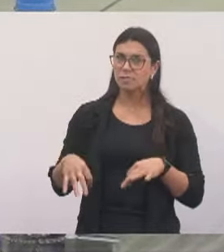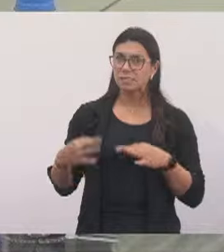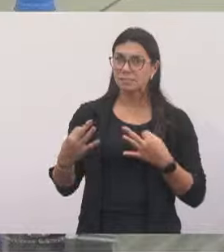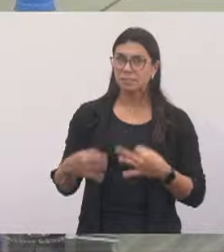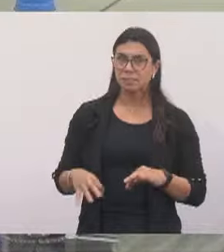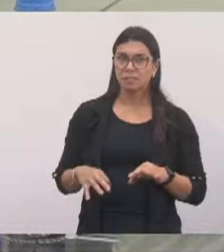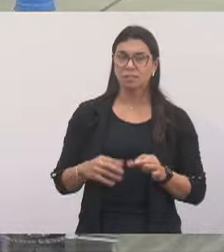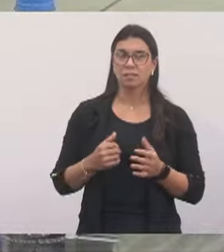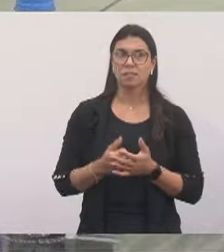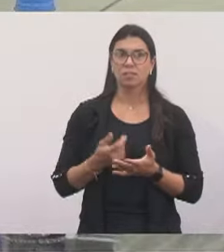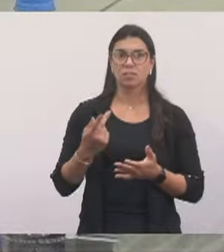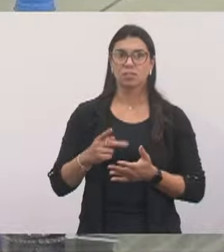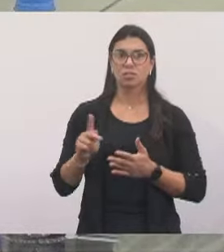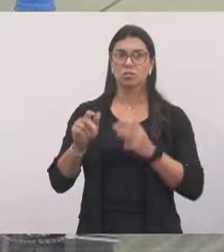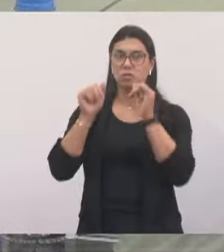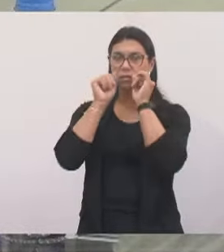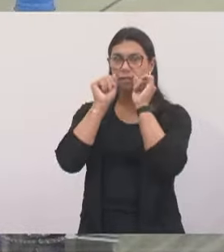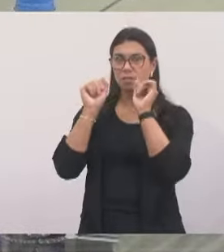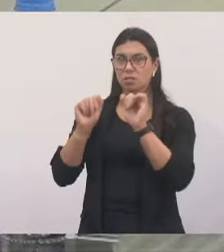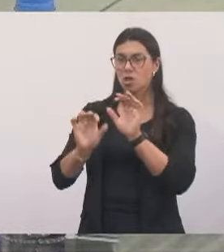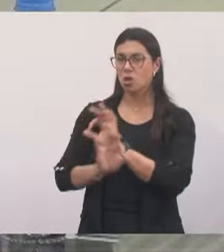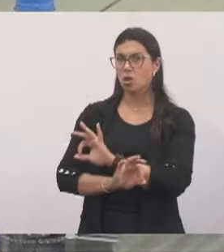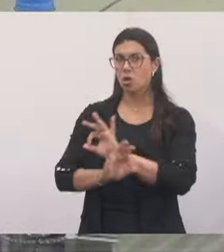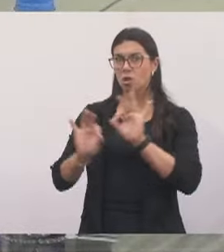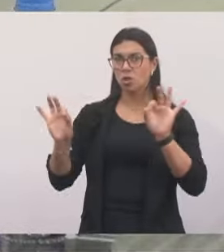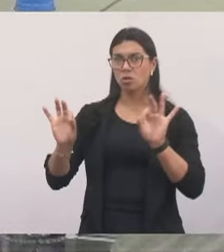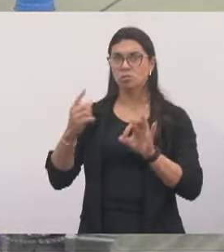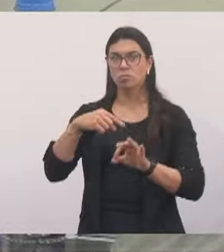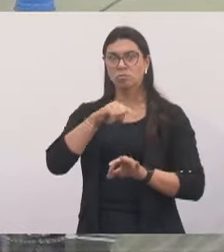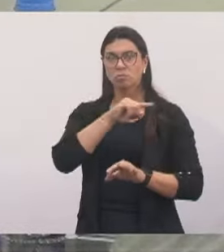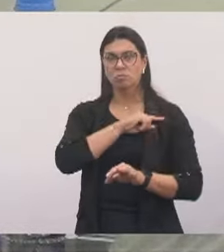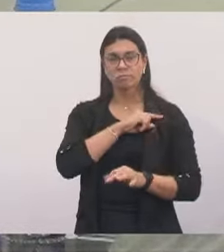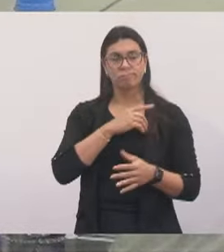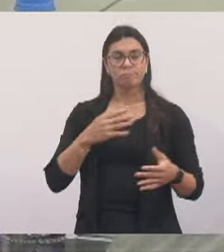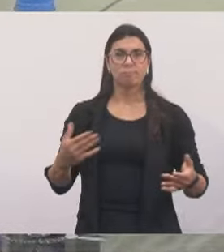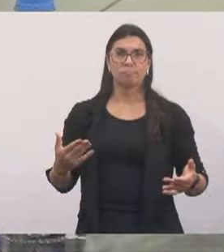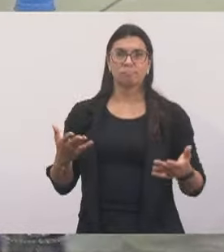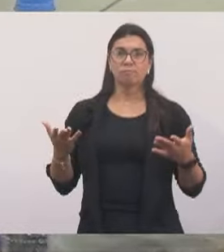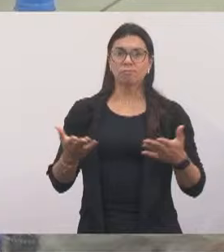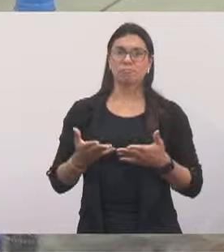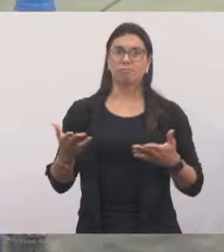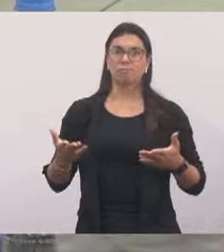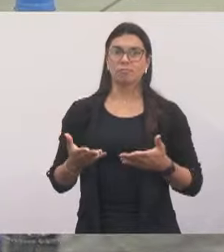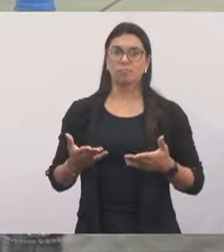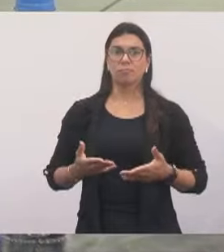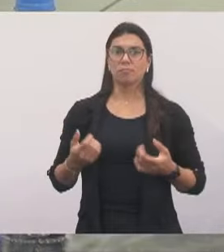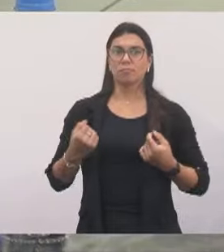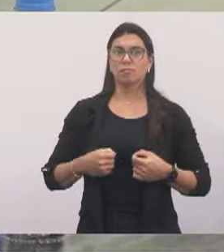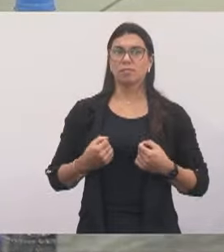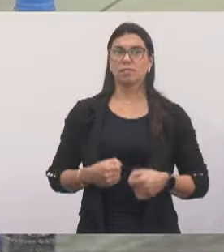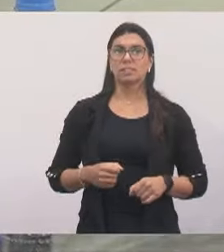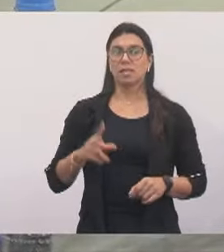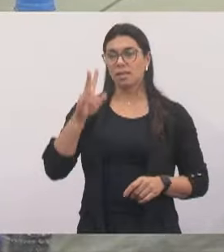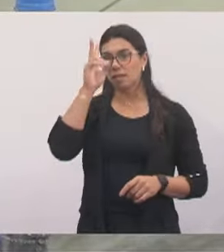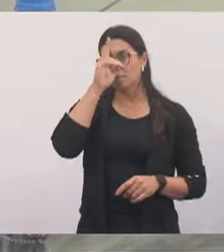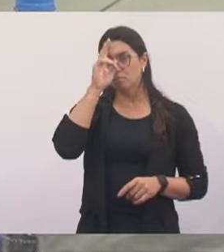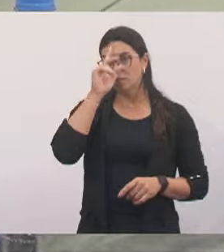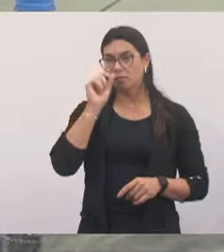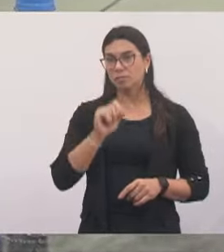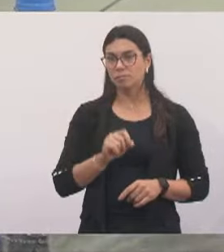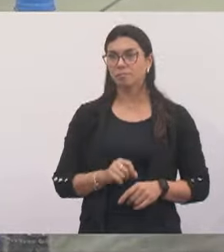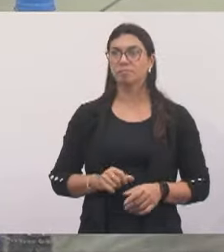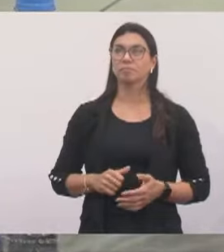a sua assessoria, ótimo, e a gente está aí para isso, Dude. Agora, o que você tem que fazer